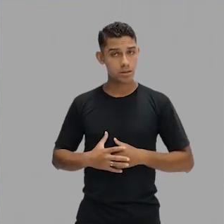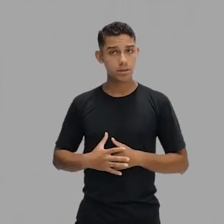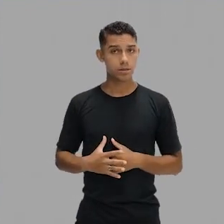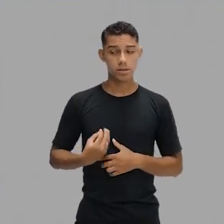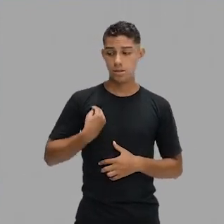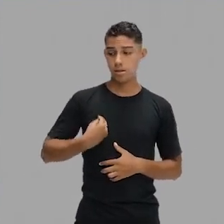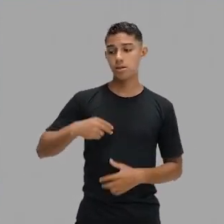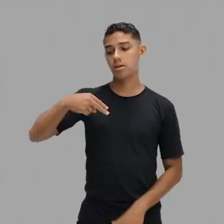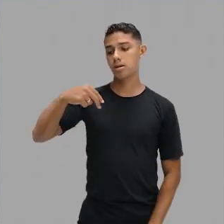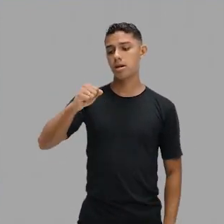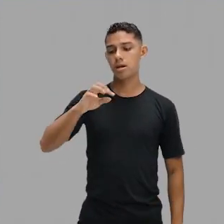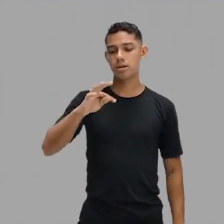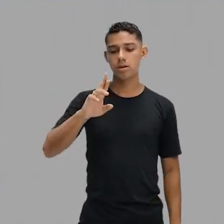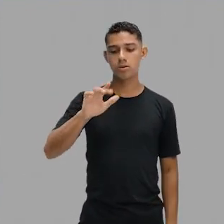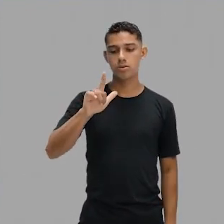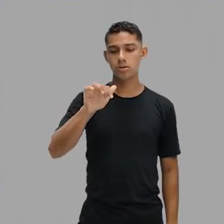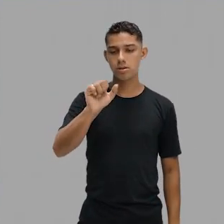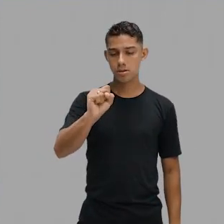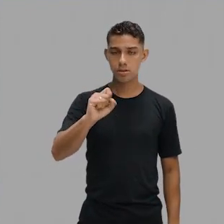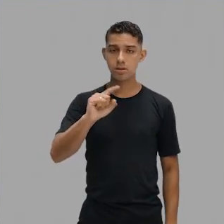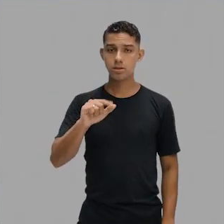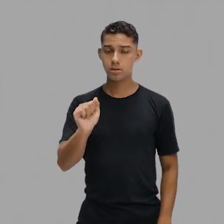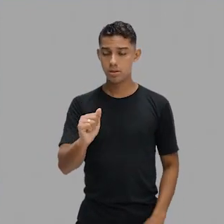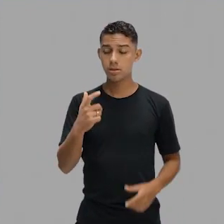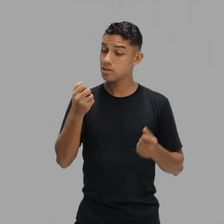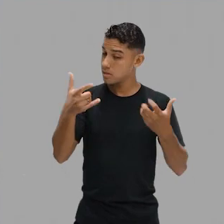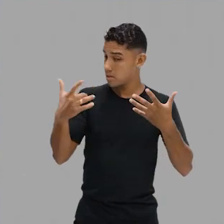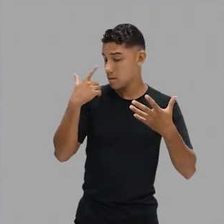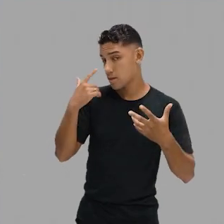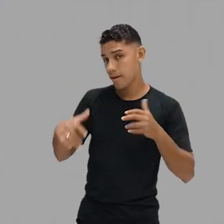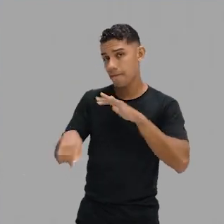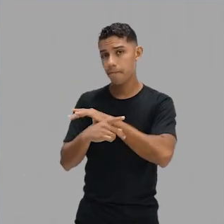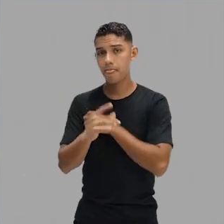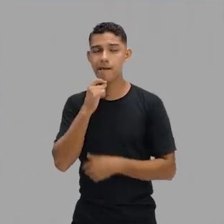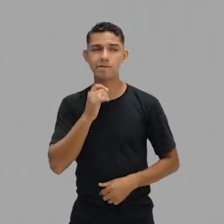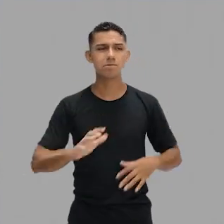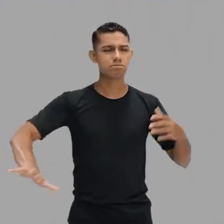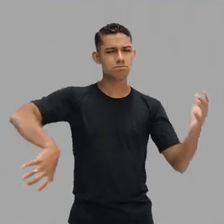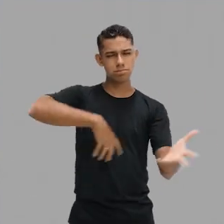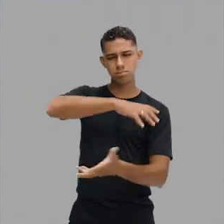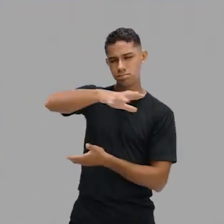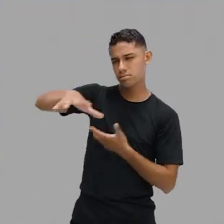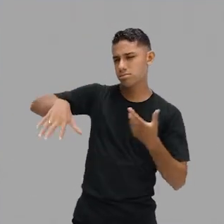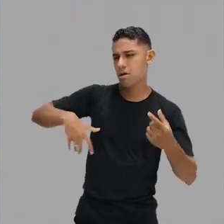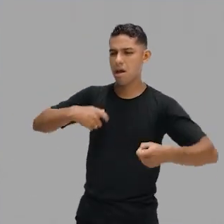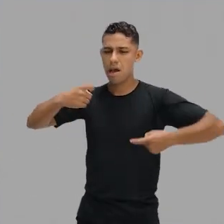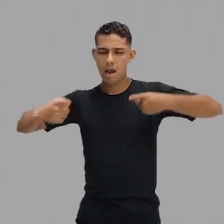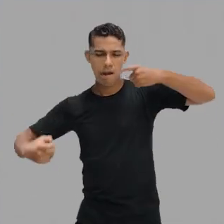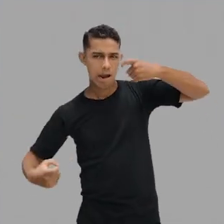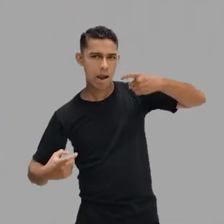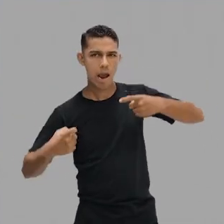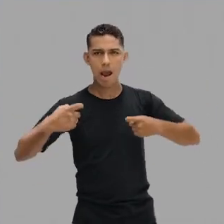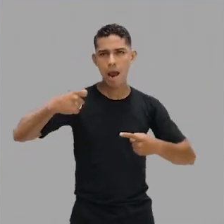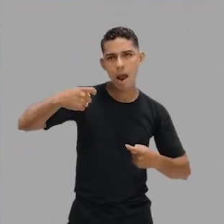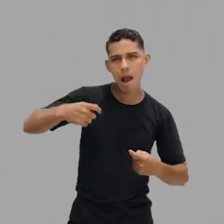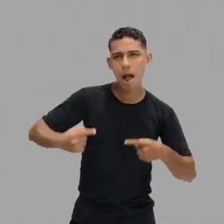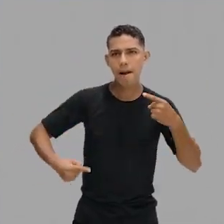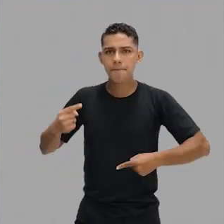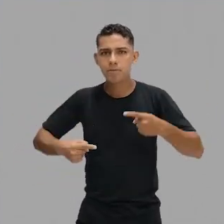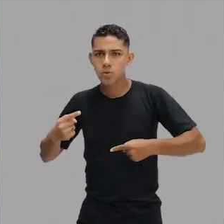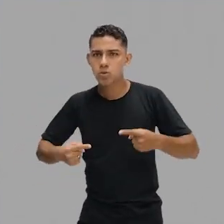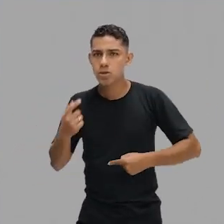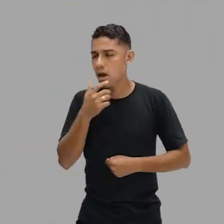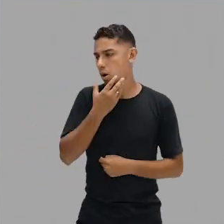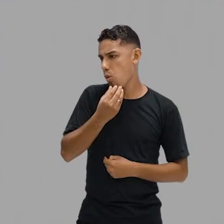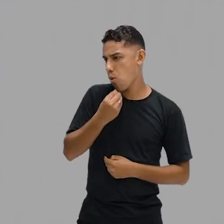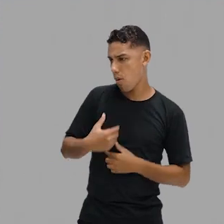natureza, ele não vai necessariamente falar num estágio de caos, de guerra. Quem fala que o homem é o